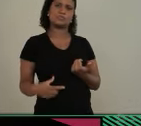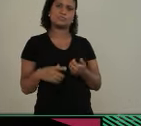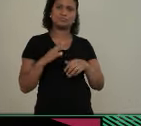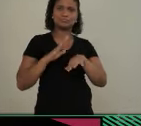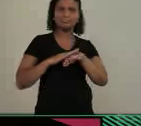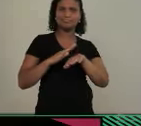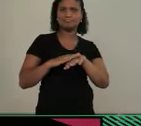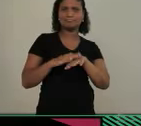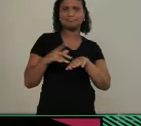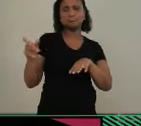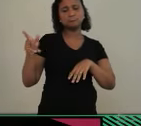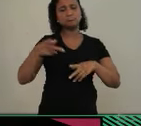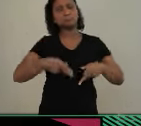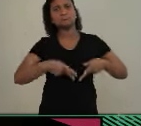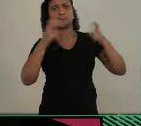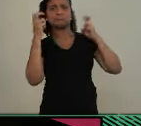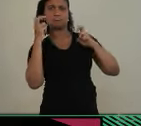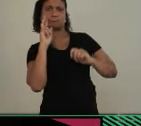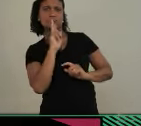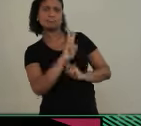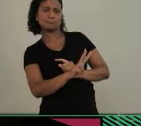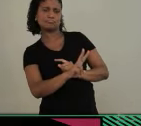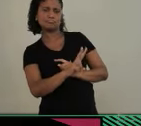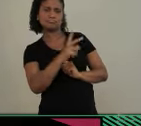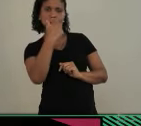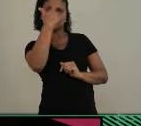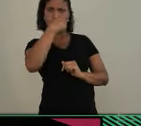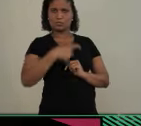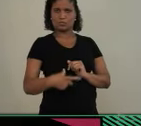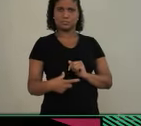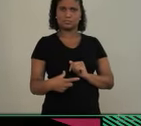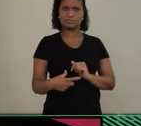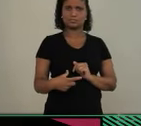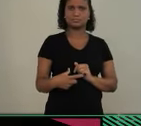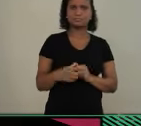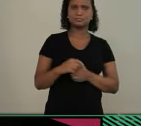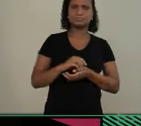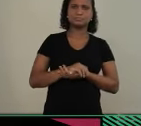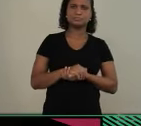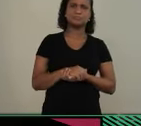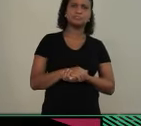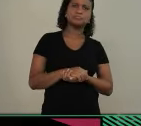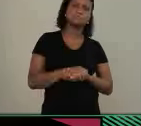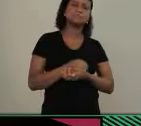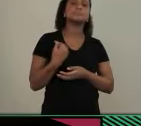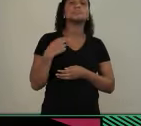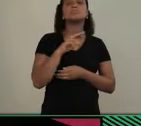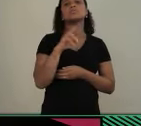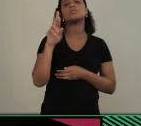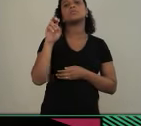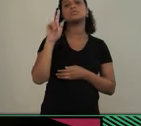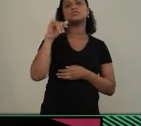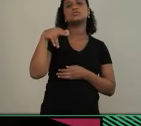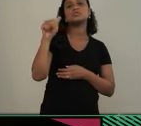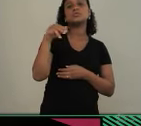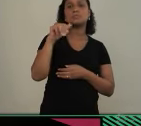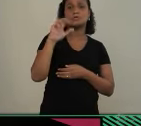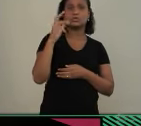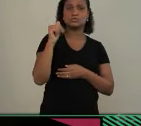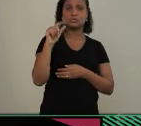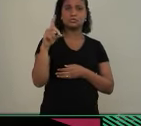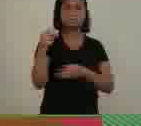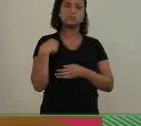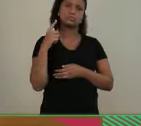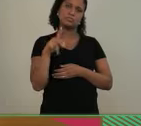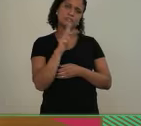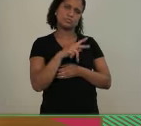que ela também tinha corpo. E daí ela começa a trabalhar com essas crianças, fazendo com que as crianças percebam o